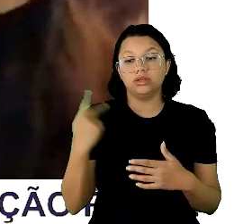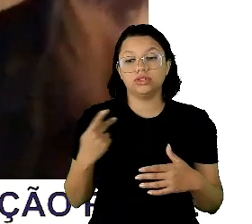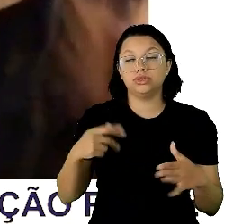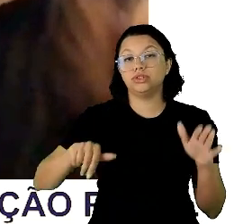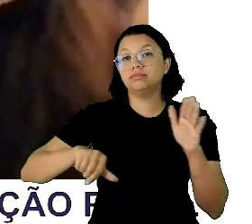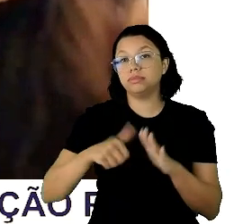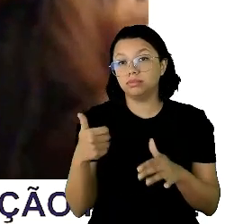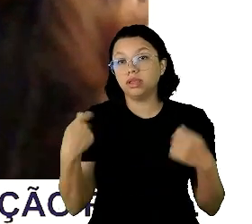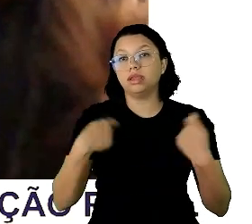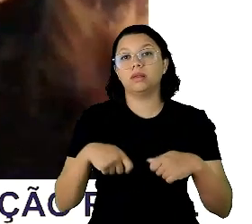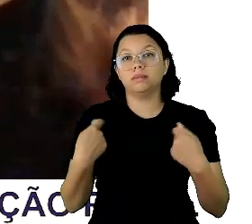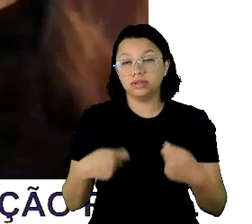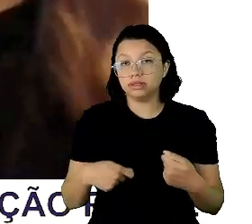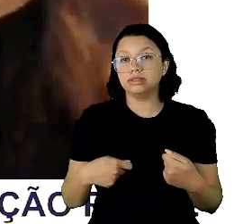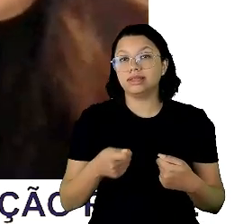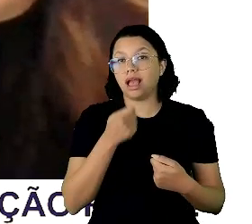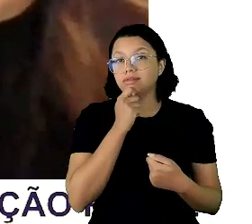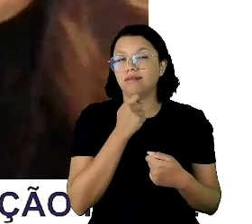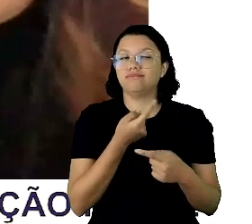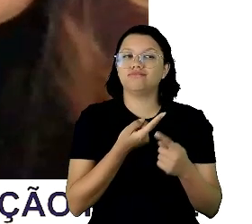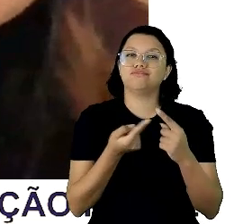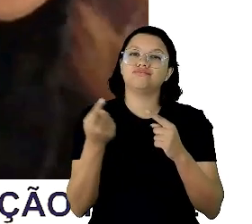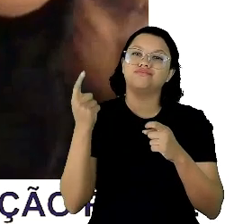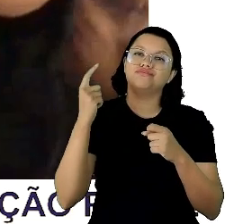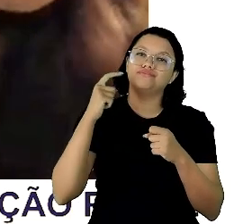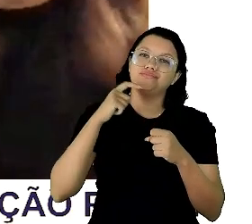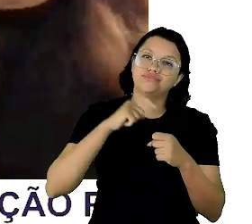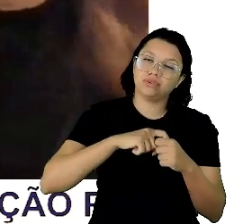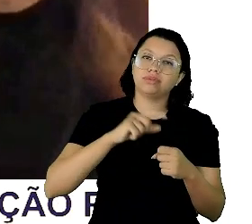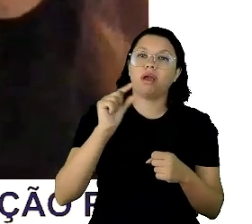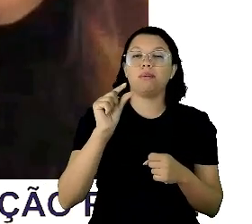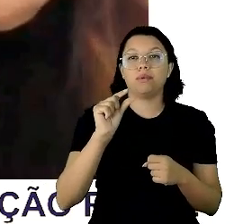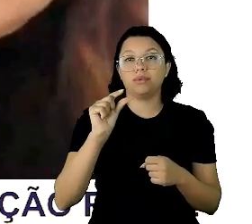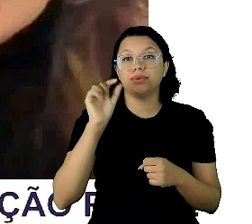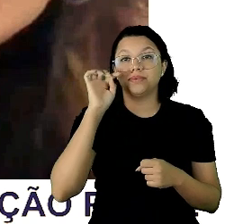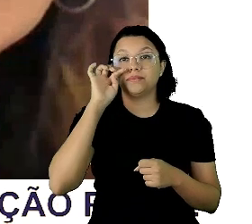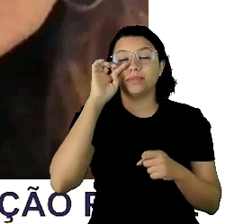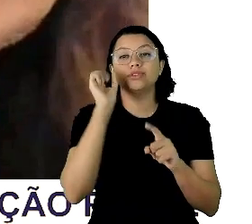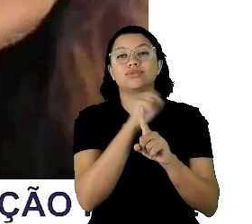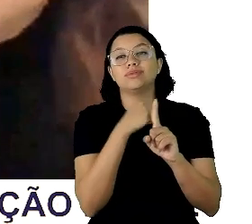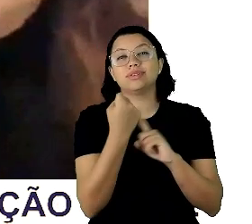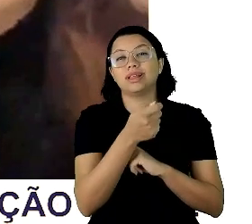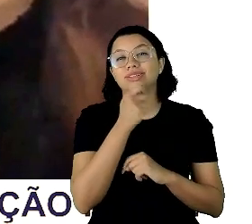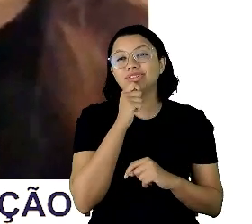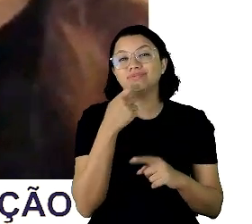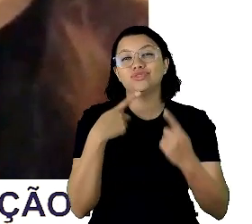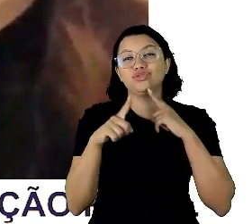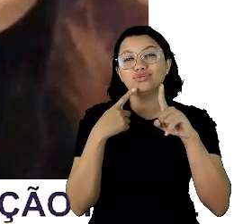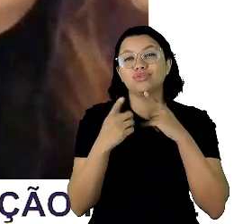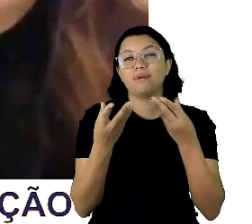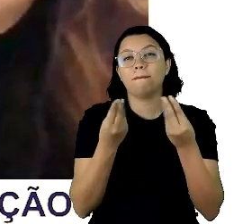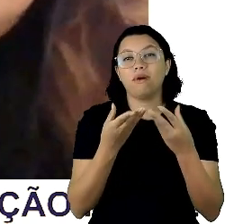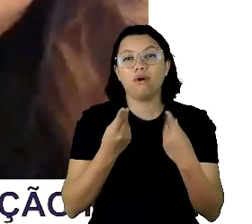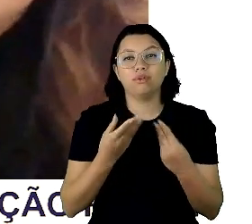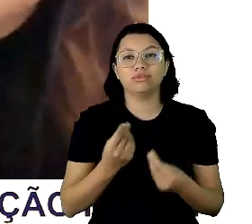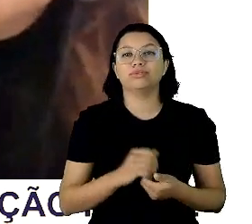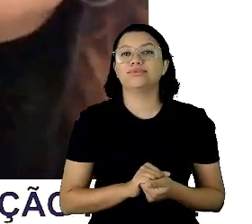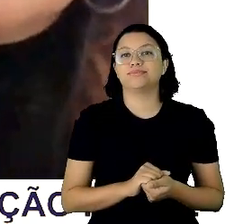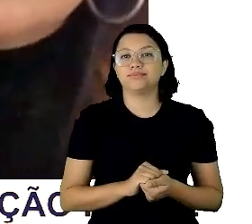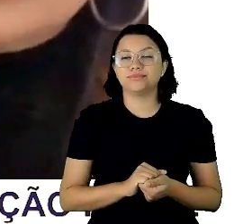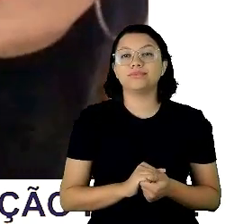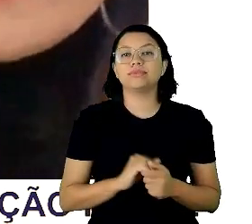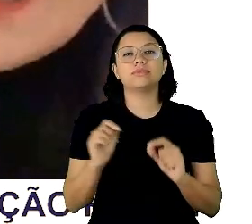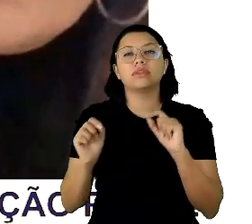vai ter que ainda retroceder mais um tempo. A sociedade ainda vai ter que discutir muito o que é